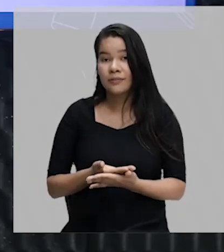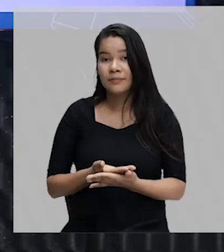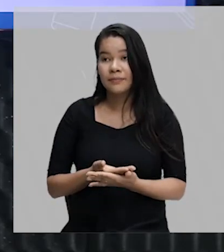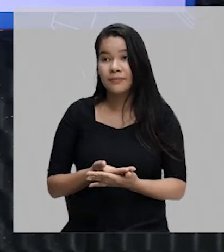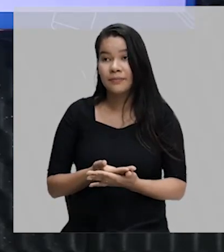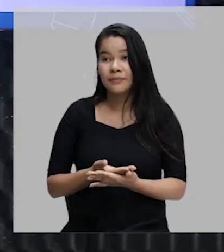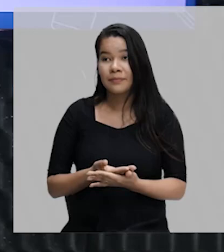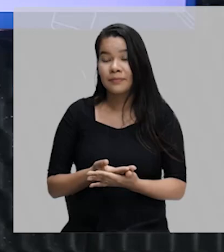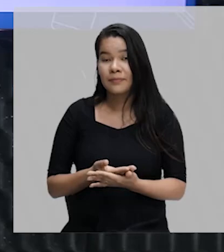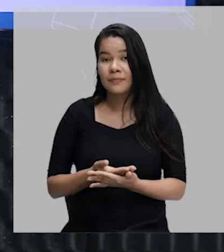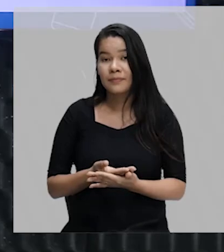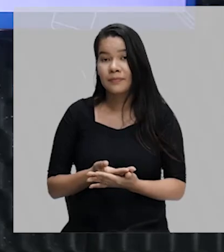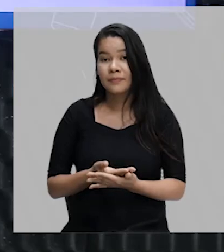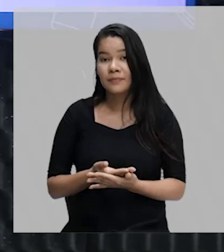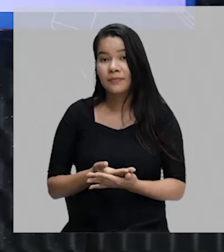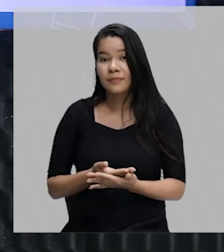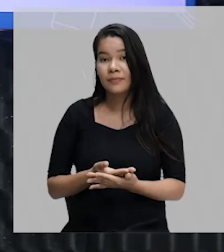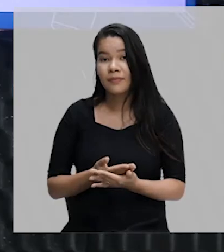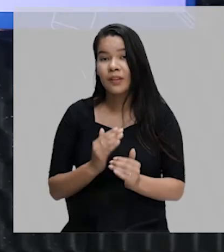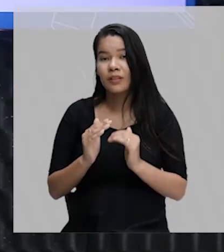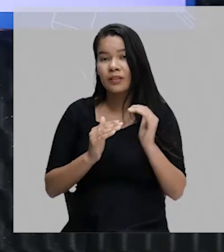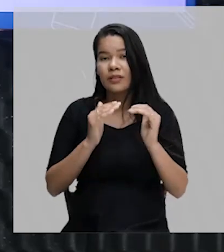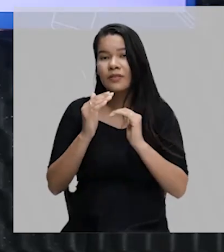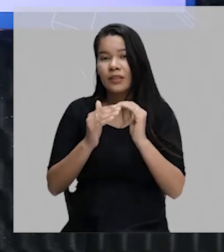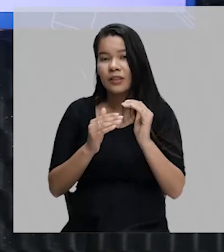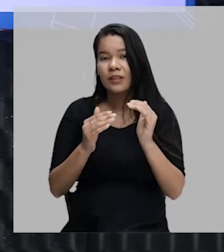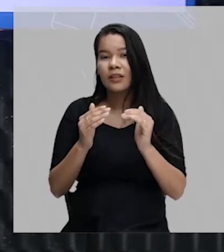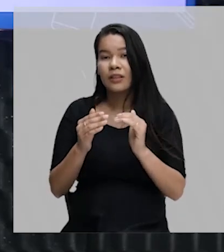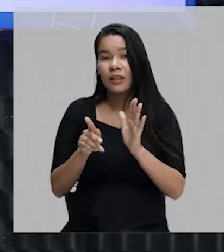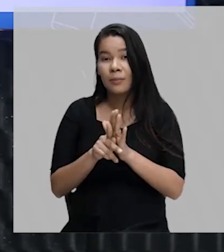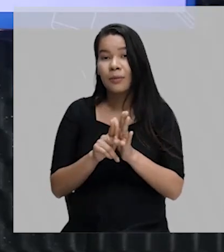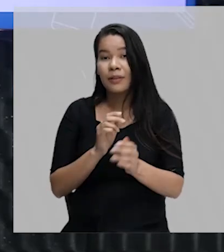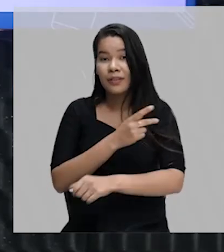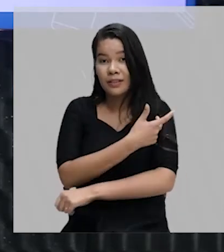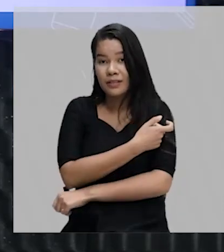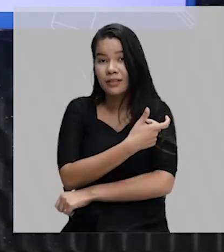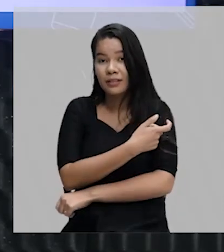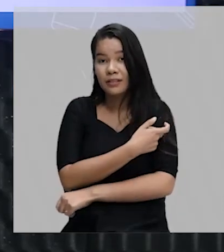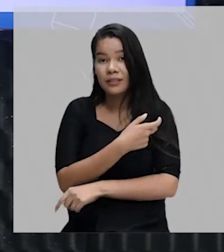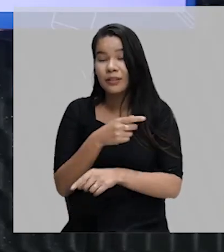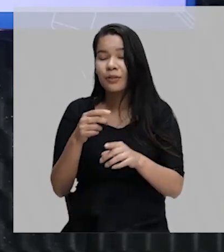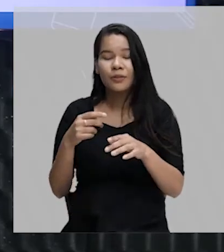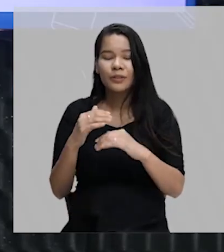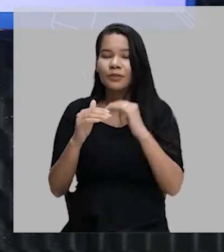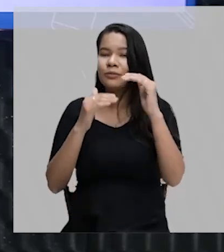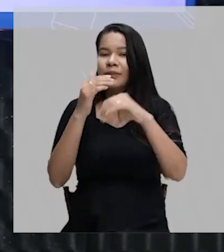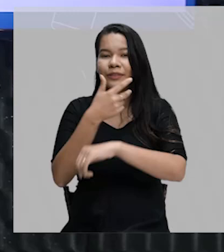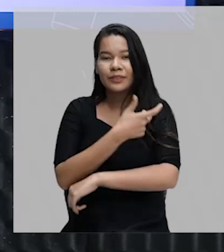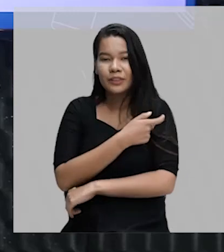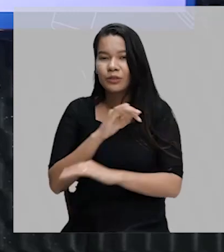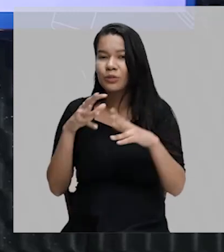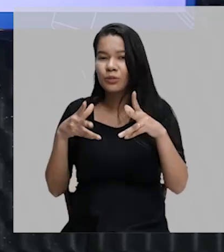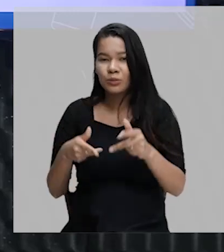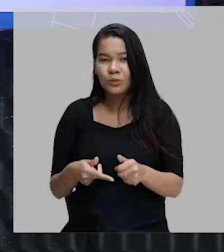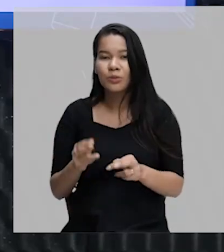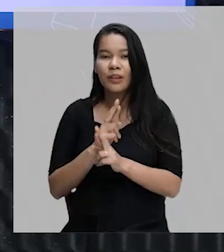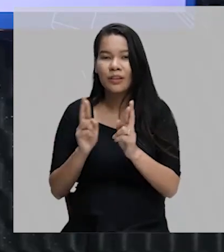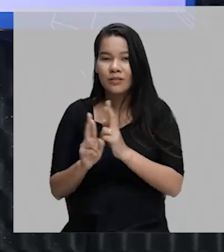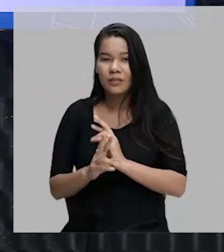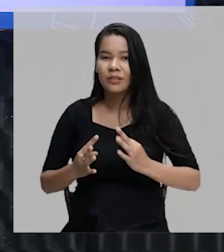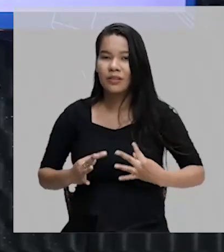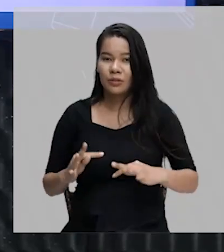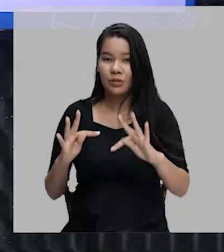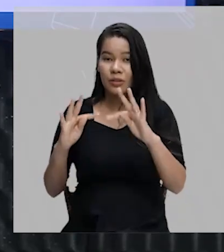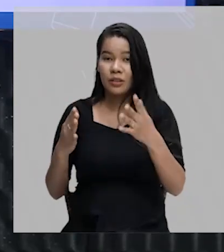vocês, o desenvolvimento da própria vacina, tudo isso dependeu muito dessa tecnologia. Então, nós vamos conhecer